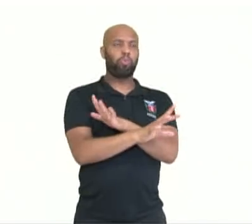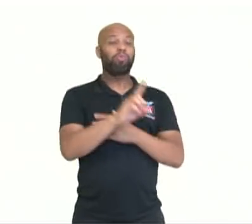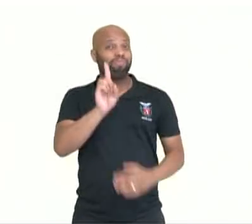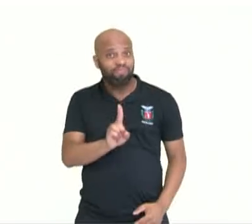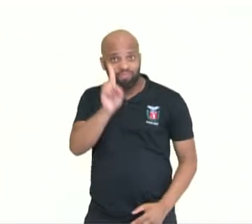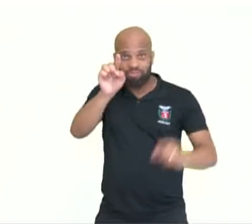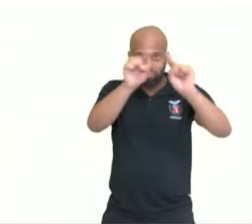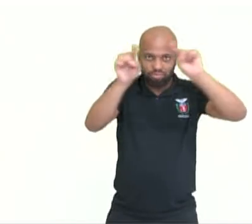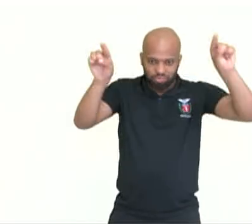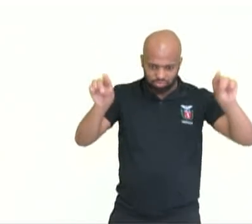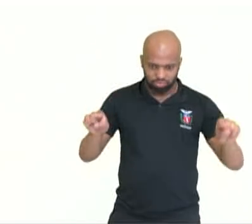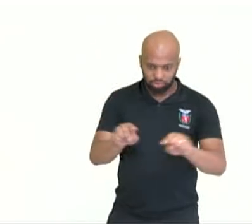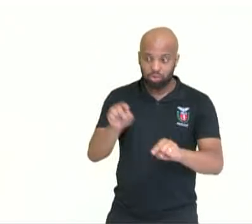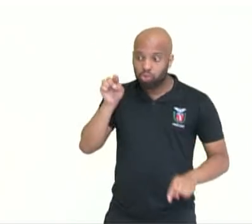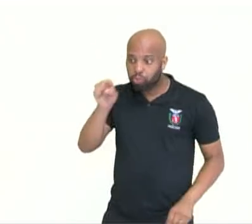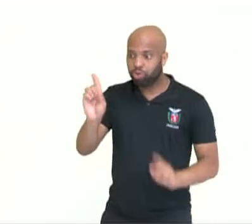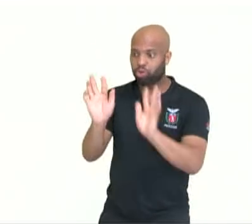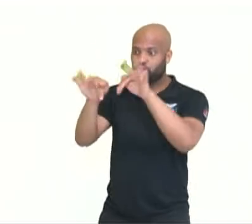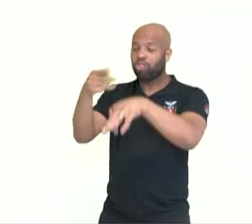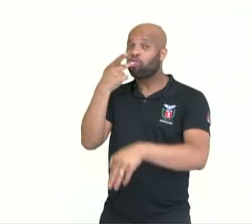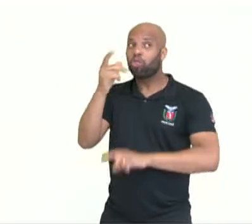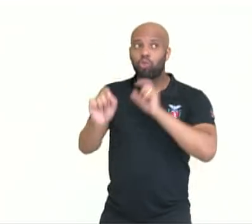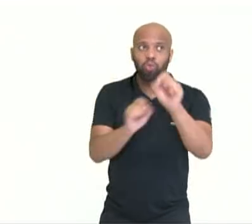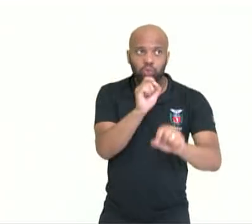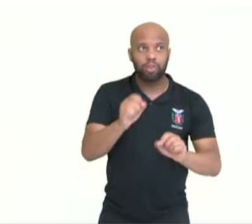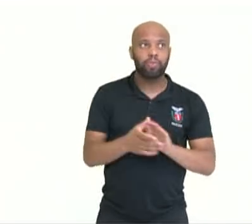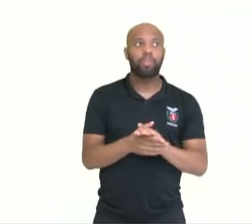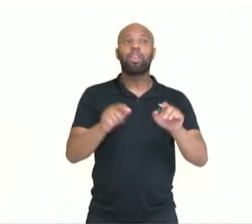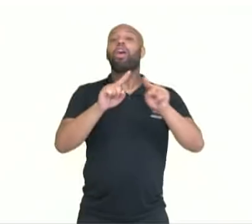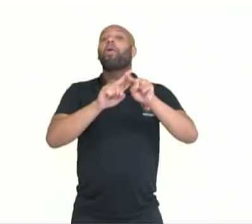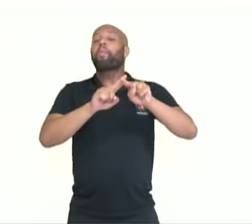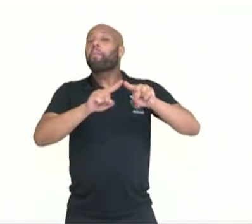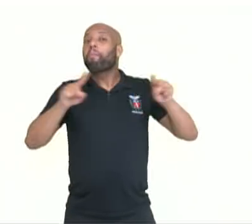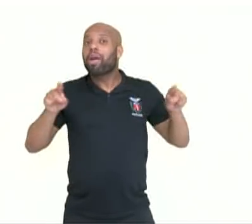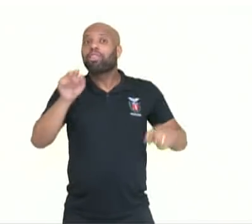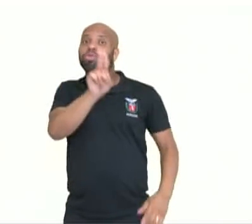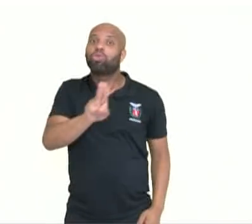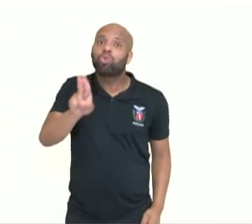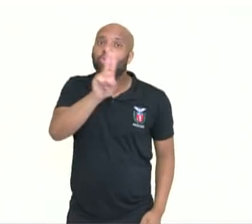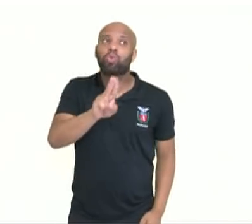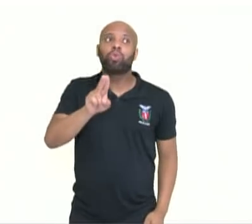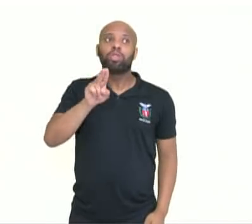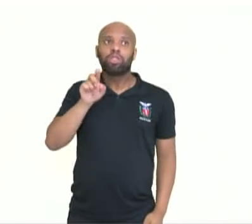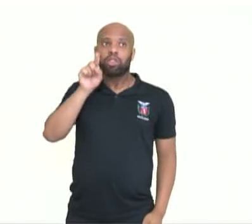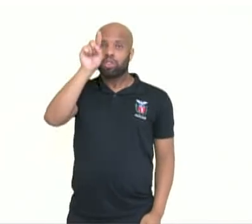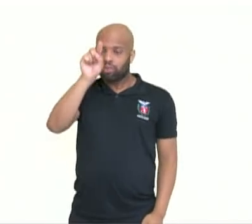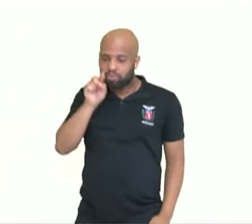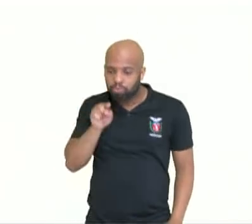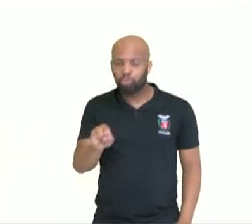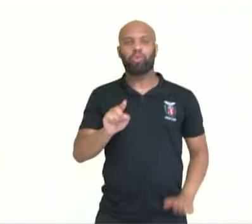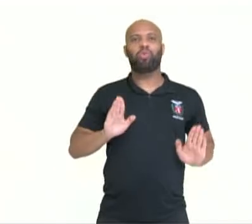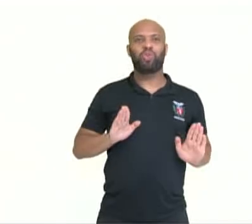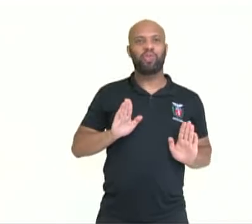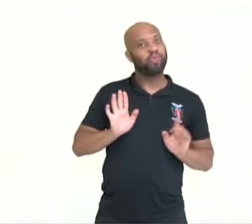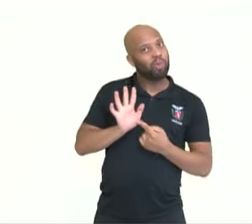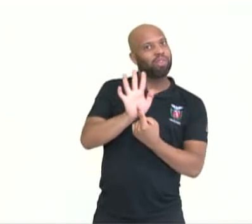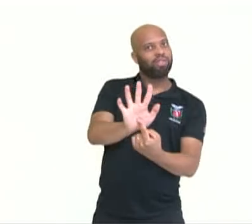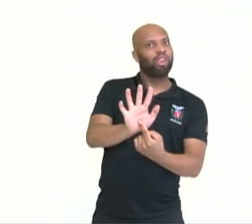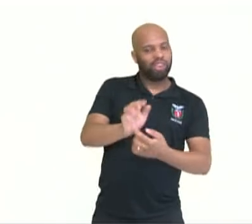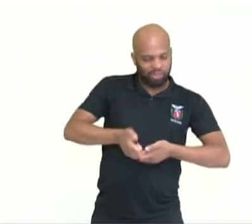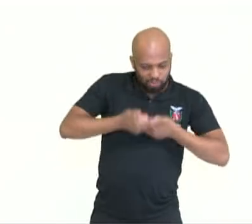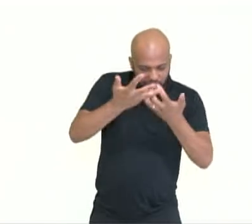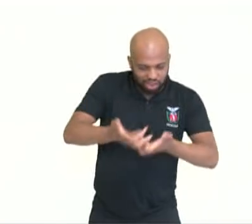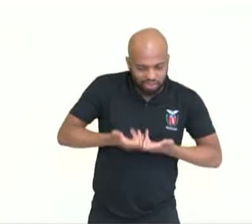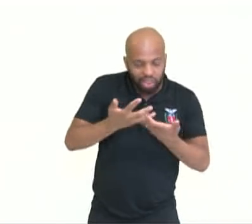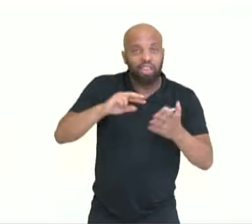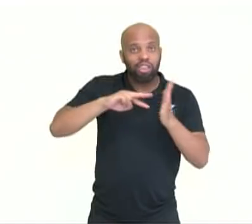fala, mas... Ó, então, o ponto final falou, mas utiliza-se do ponto de exclamação para se expressar. Isso